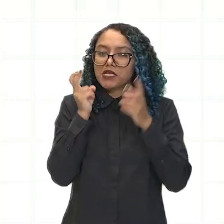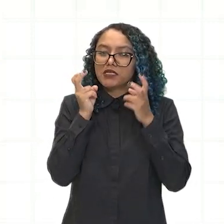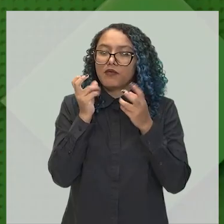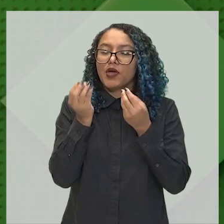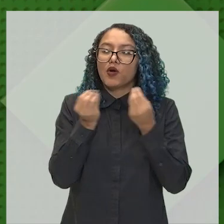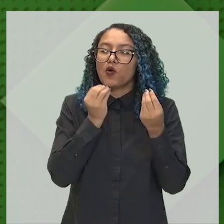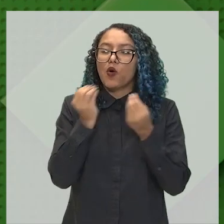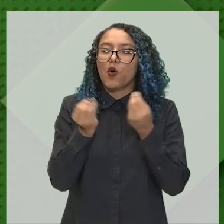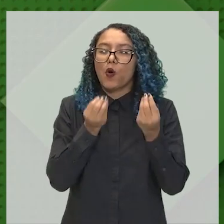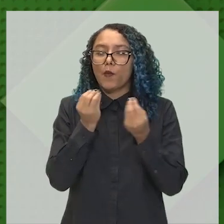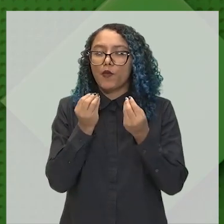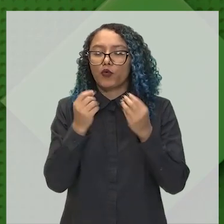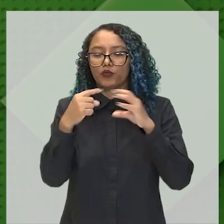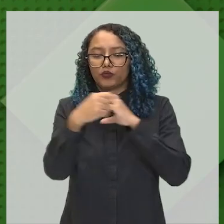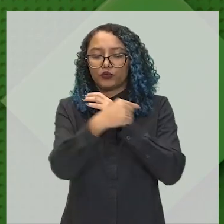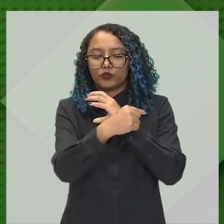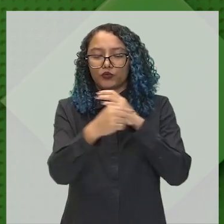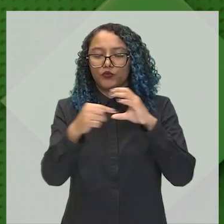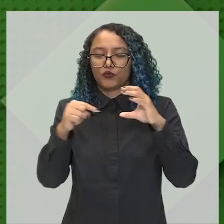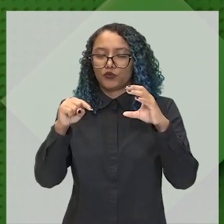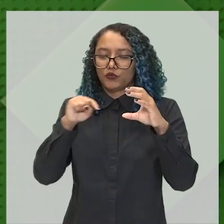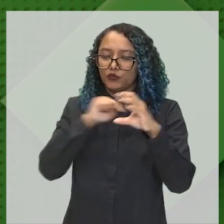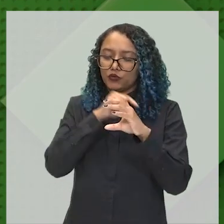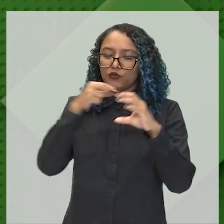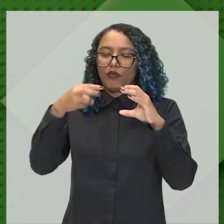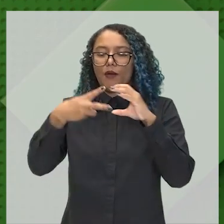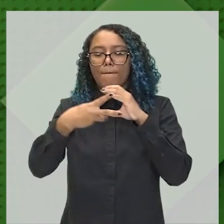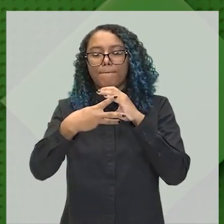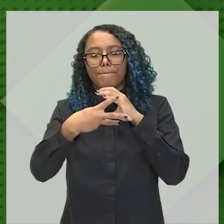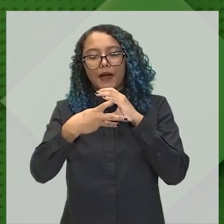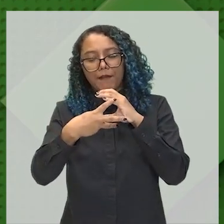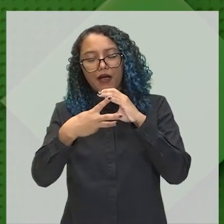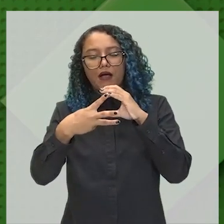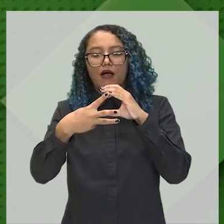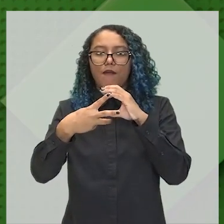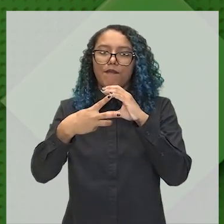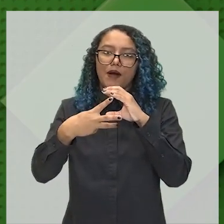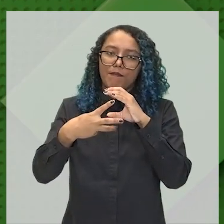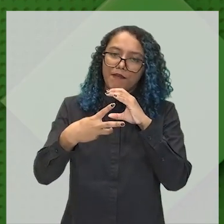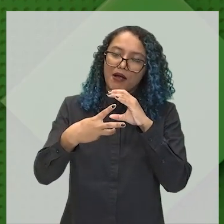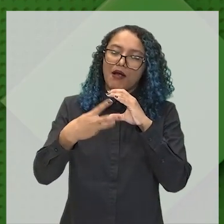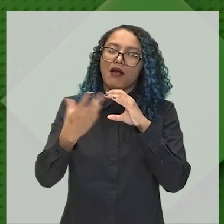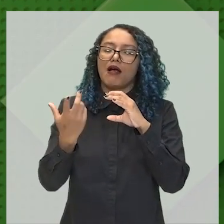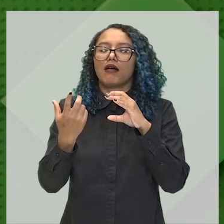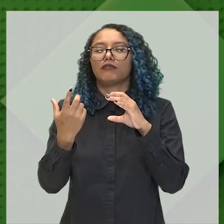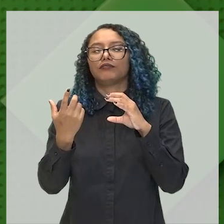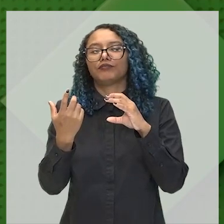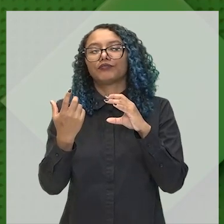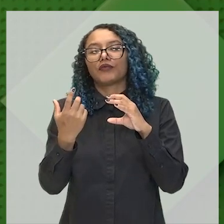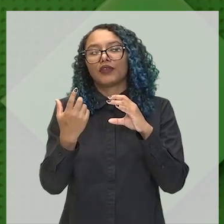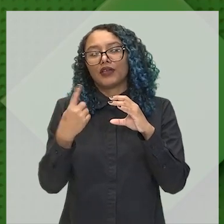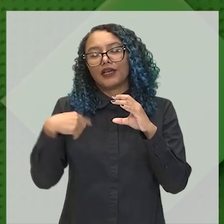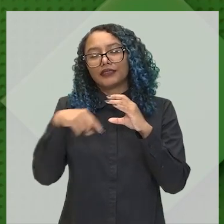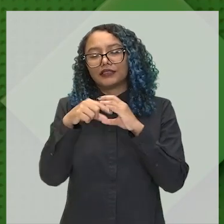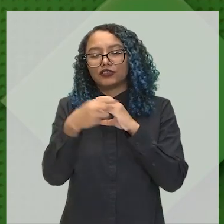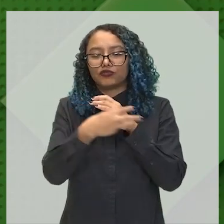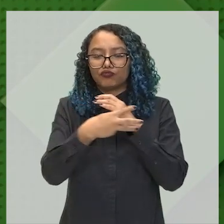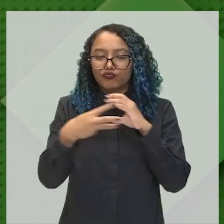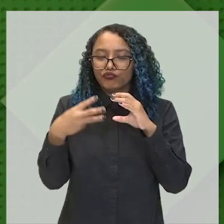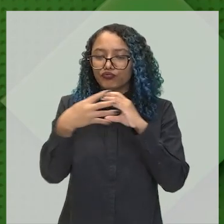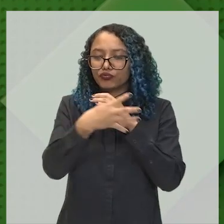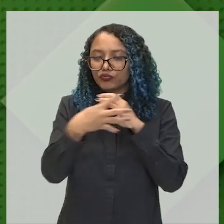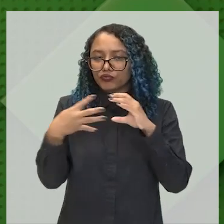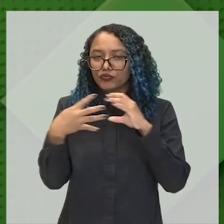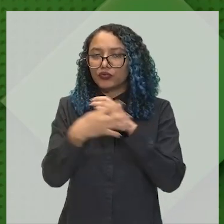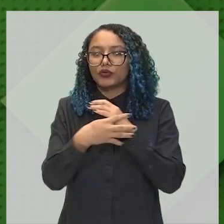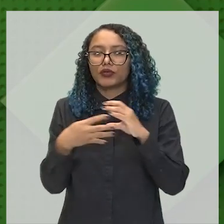a distribuição da linha do Equador, do Trópico de Câncer, Trópico de Capricórnio, né? Estes que fazem a